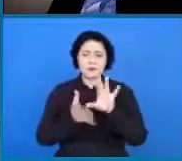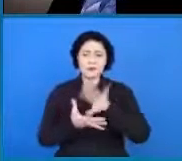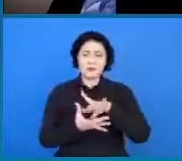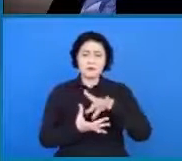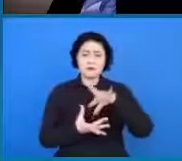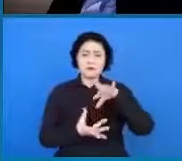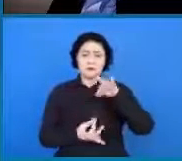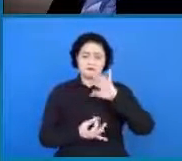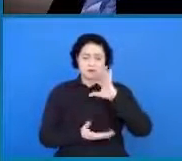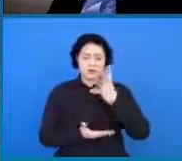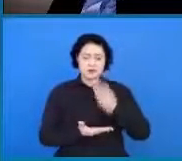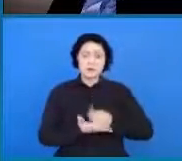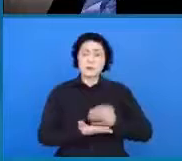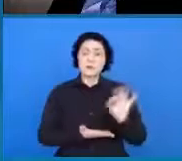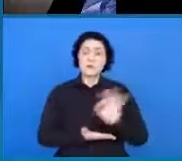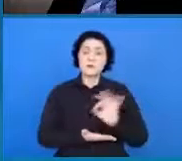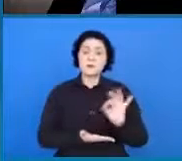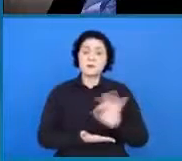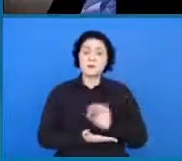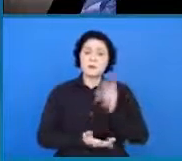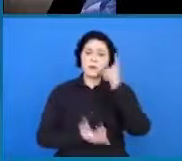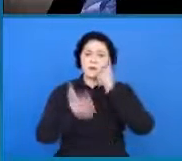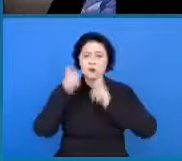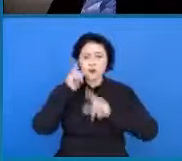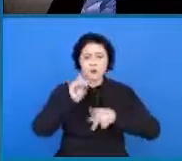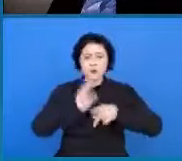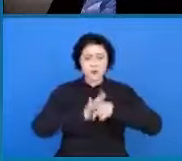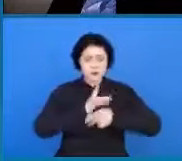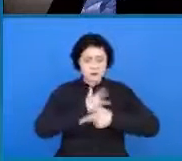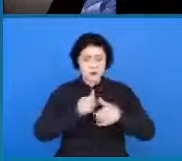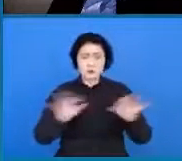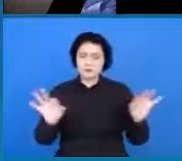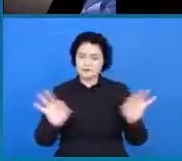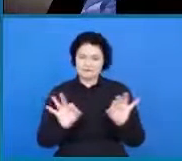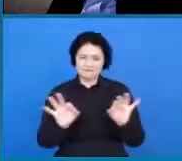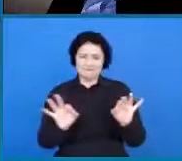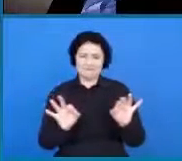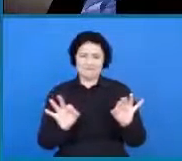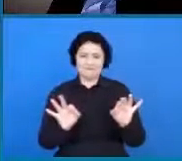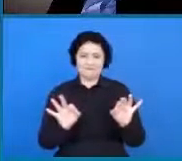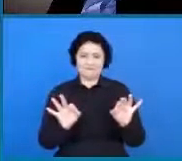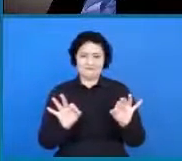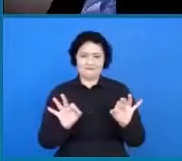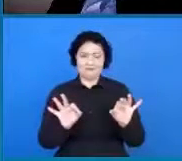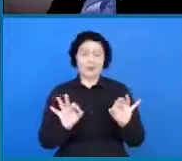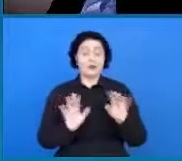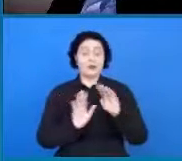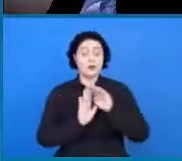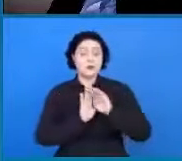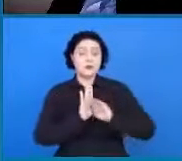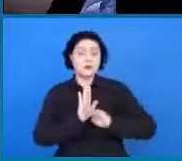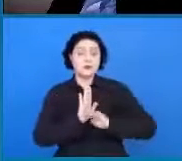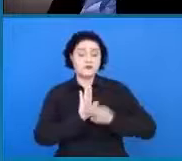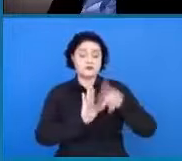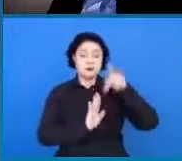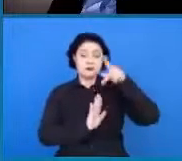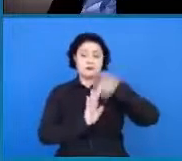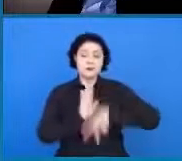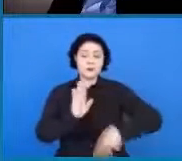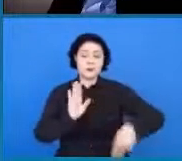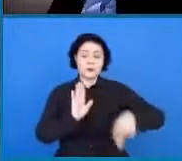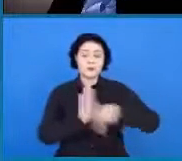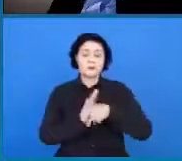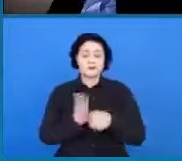nem que desejasse conquistar prosélitos não um programa atendendo ao projeto da